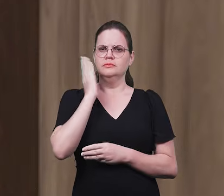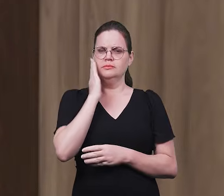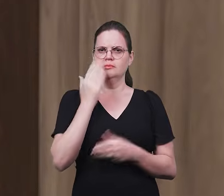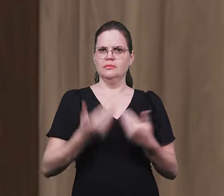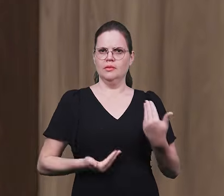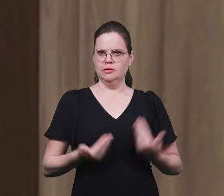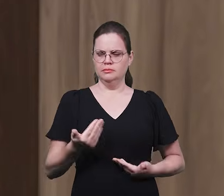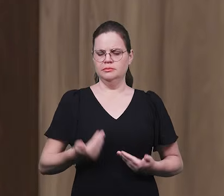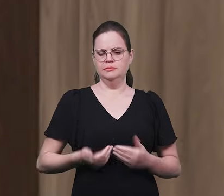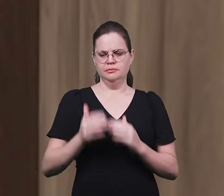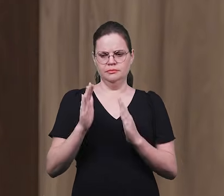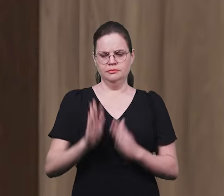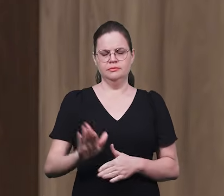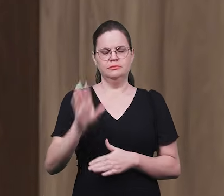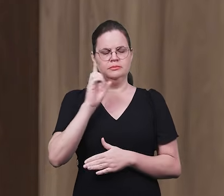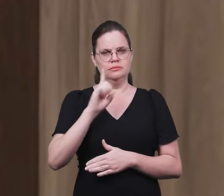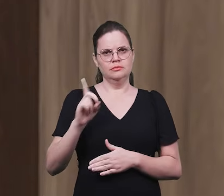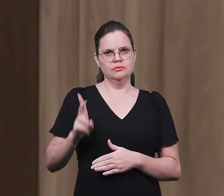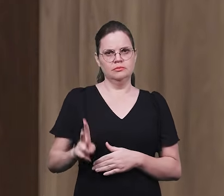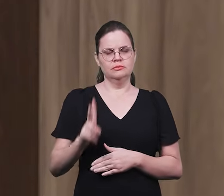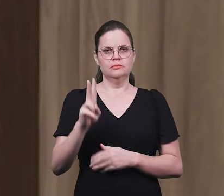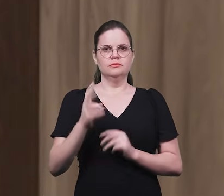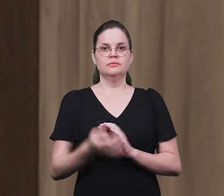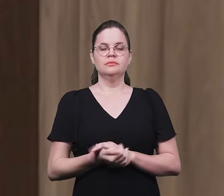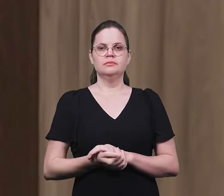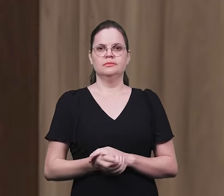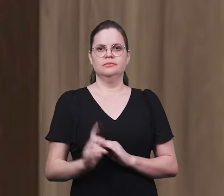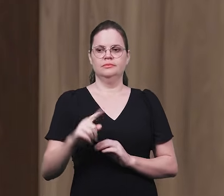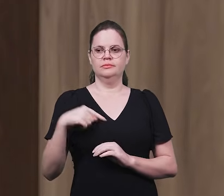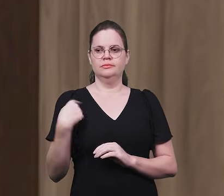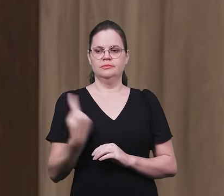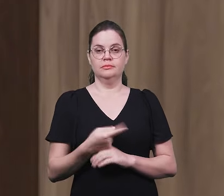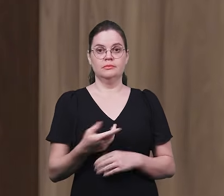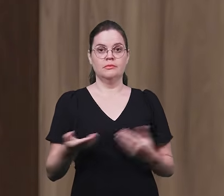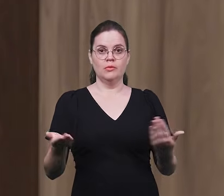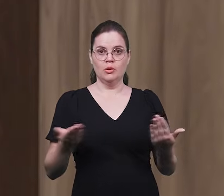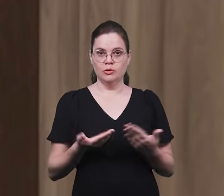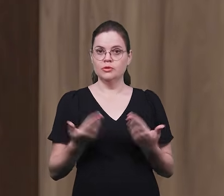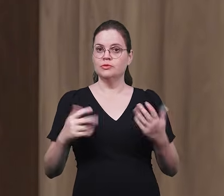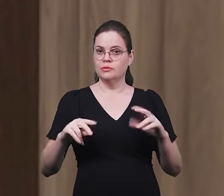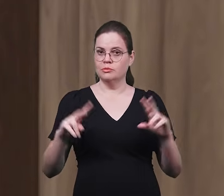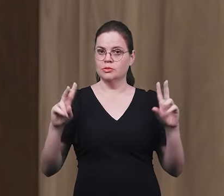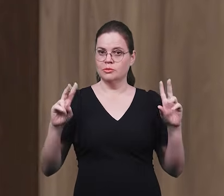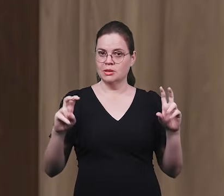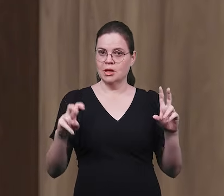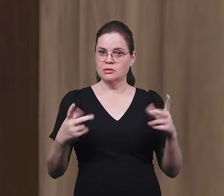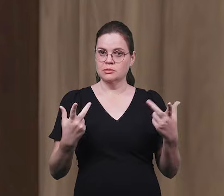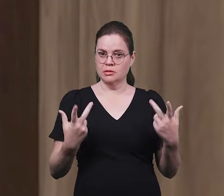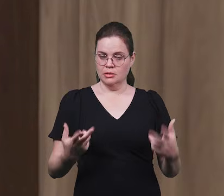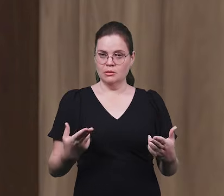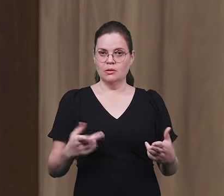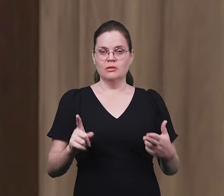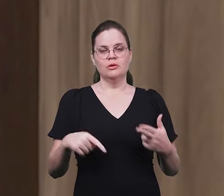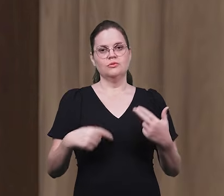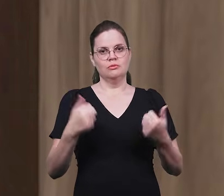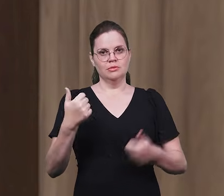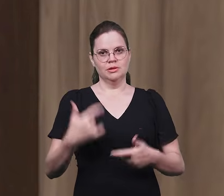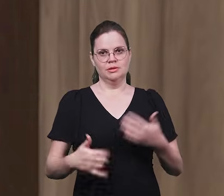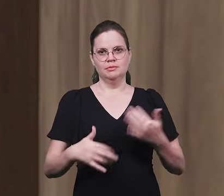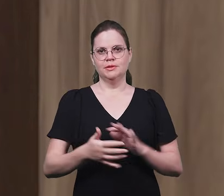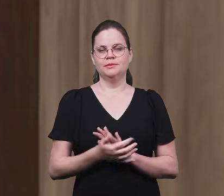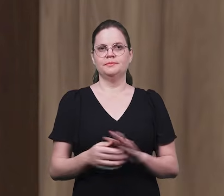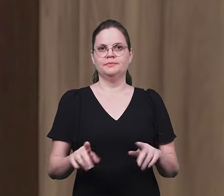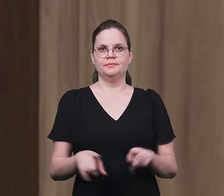de Deus. Então é nesse aspecto que nós vamos fazer os nossos